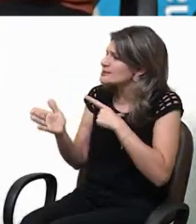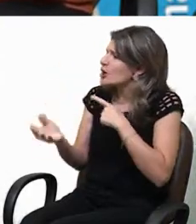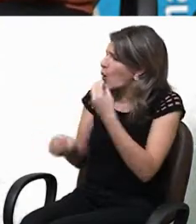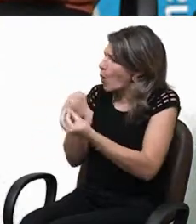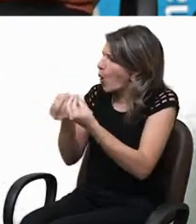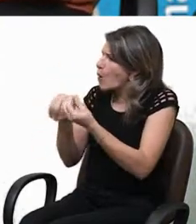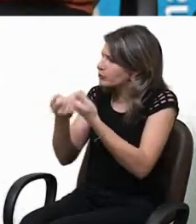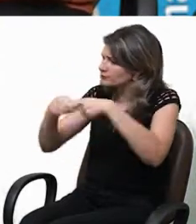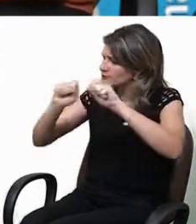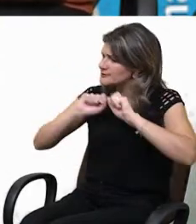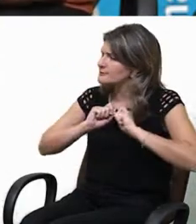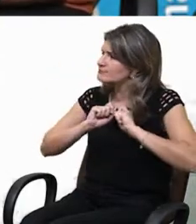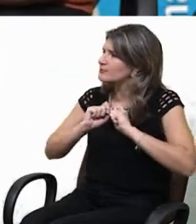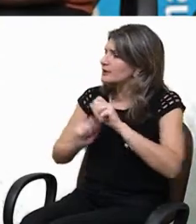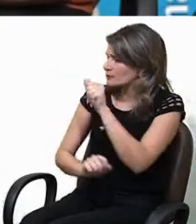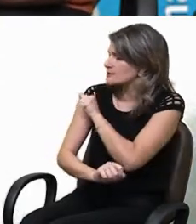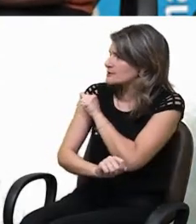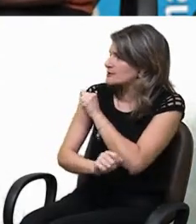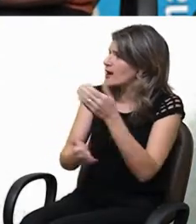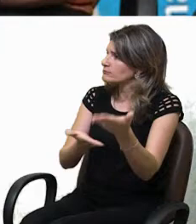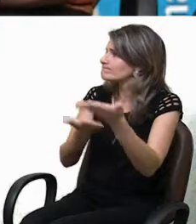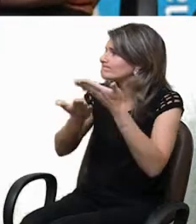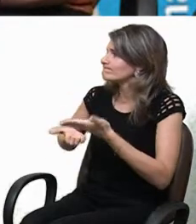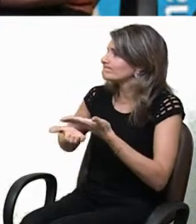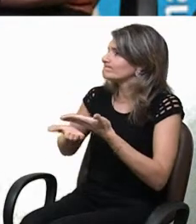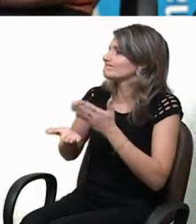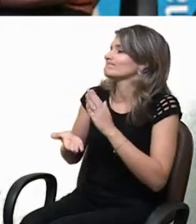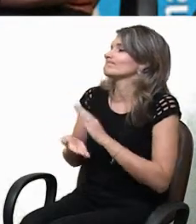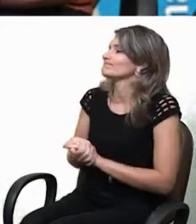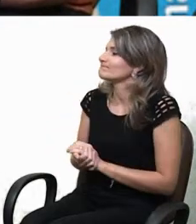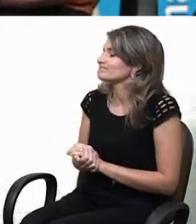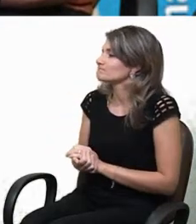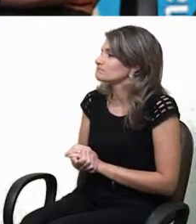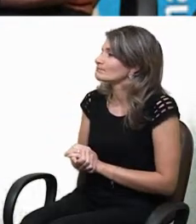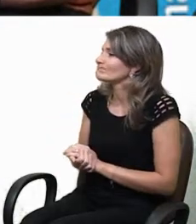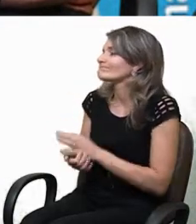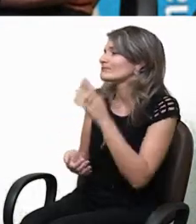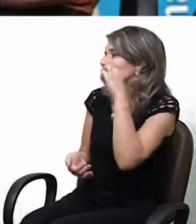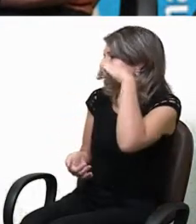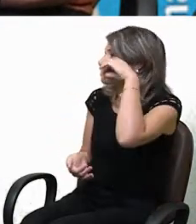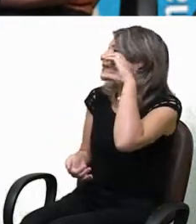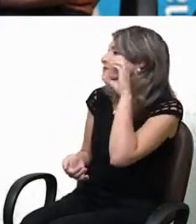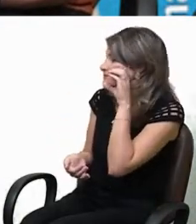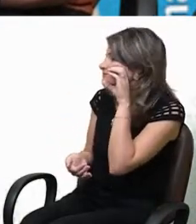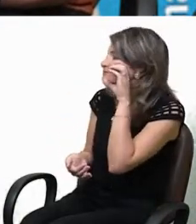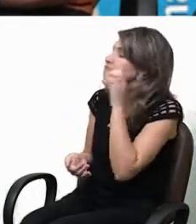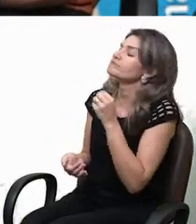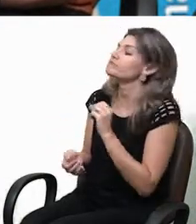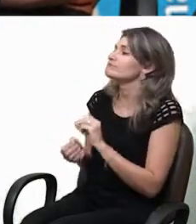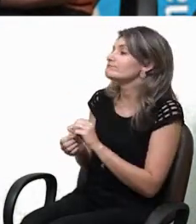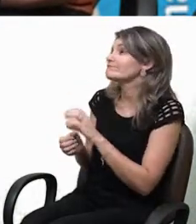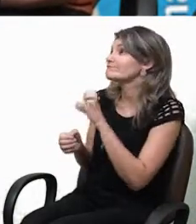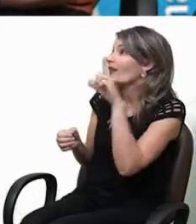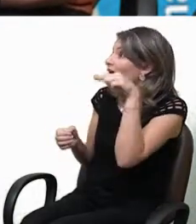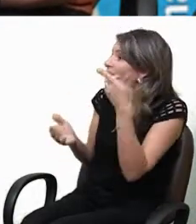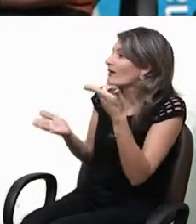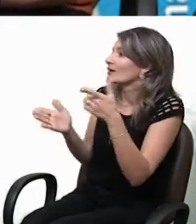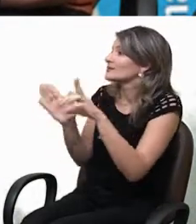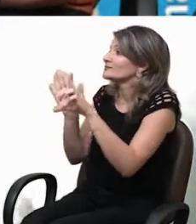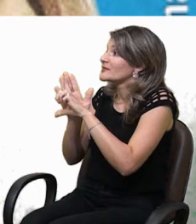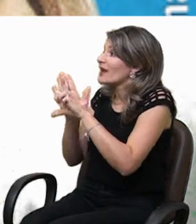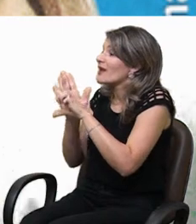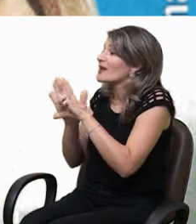auditivos, eles podem frequentar o ensino regular? E as escolas, elas estão preparadas para receber esses